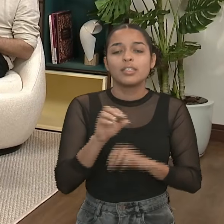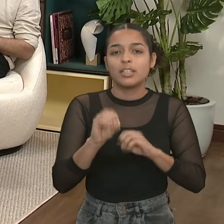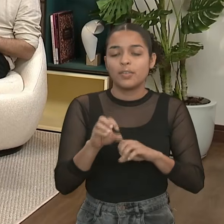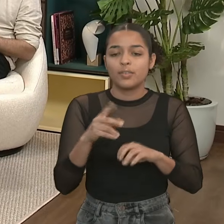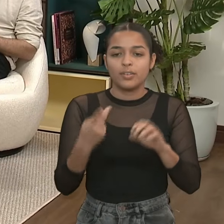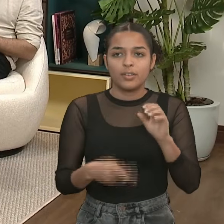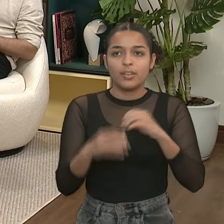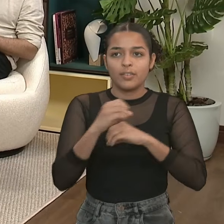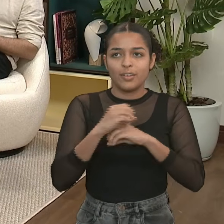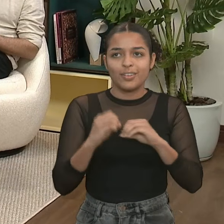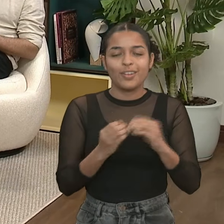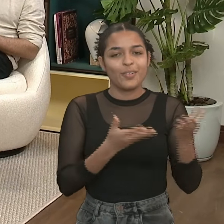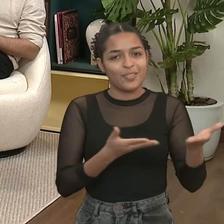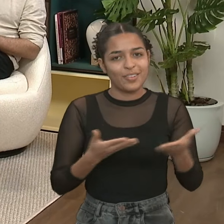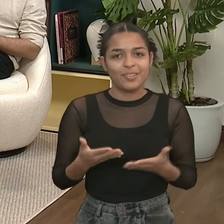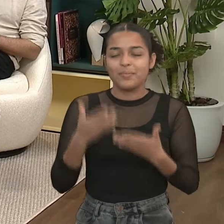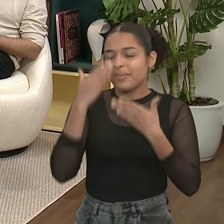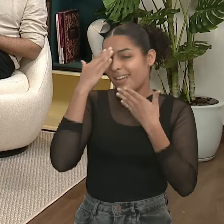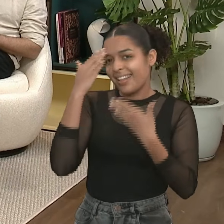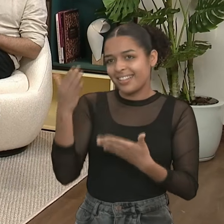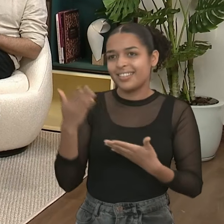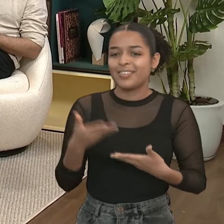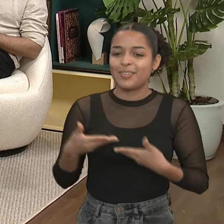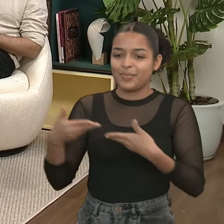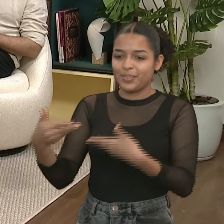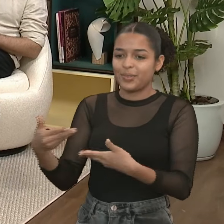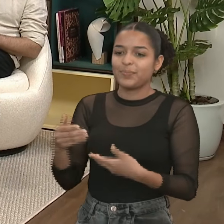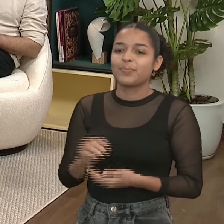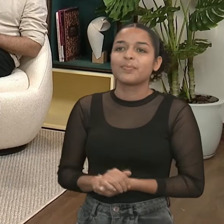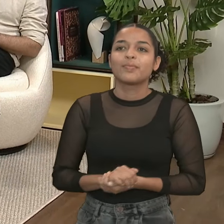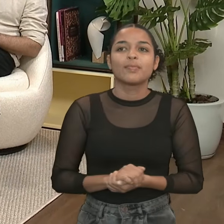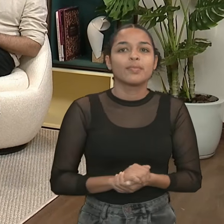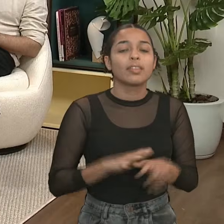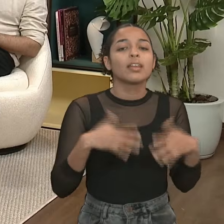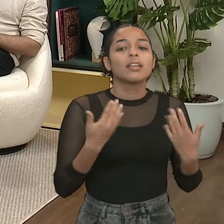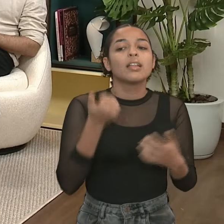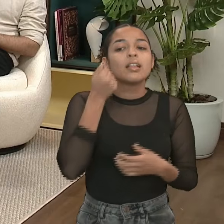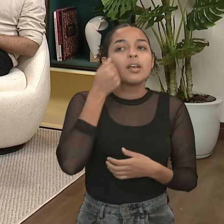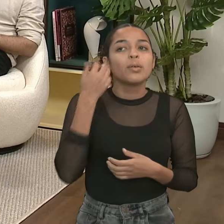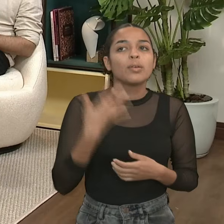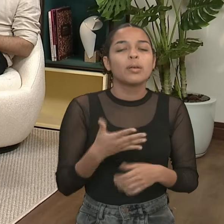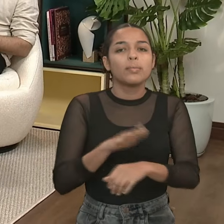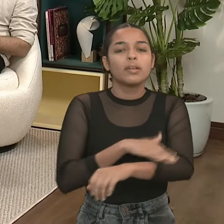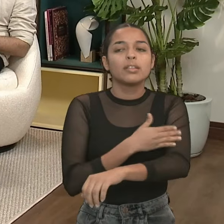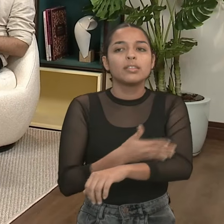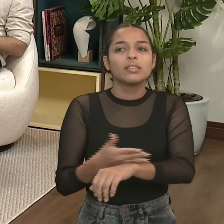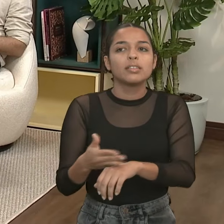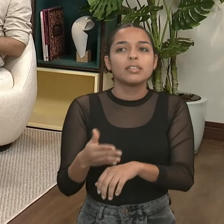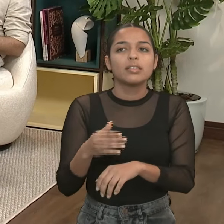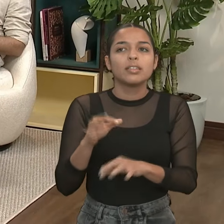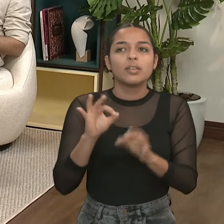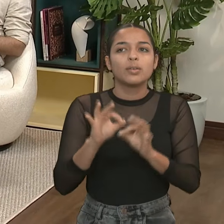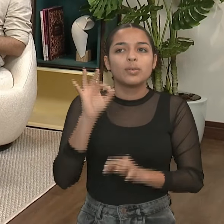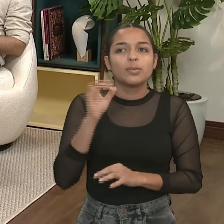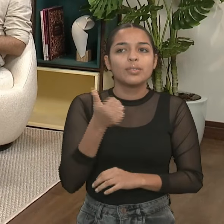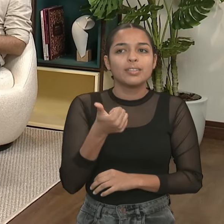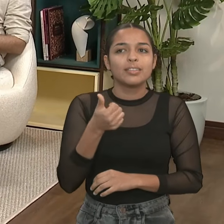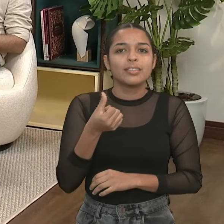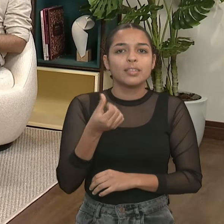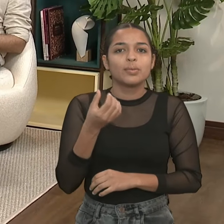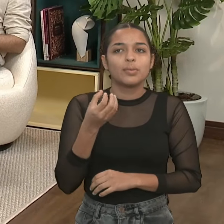a professora Maíra, ela se descreve como uma mulher branca, tem 1,60 m de altura e cabelos cacheados abaixo dos